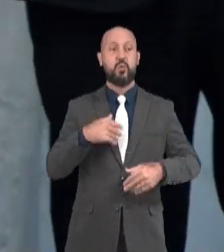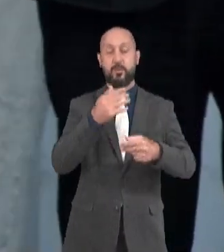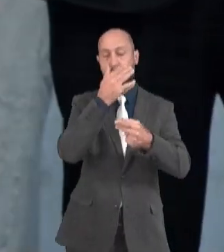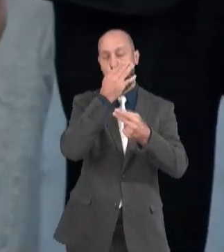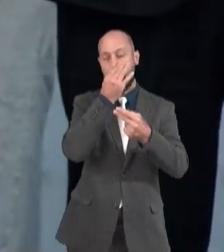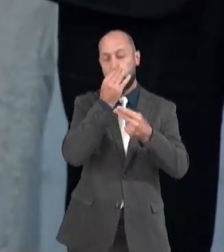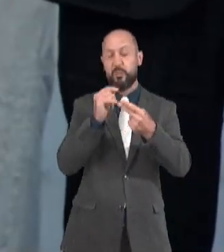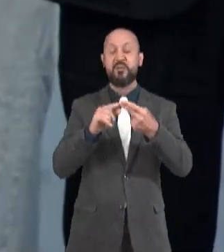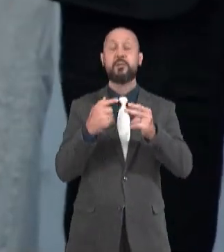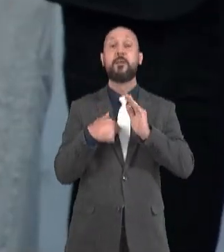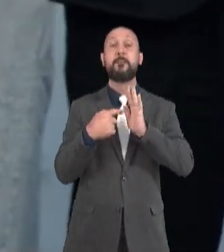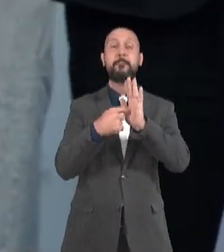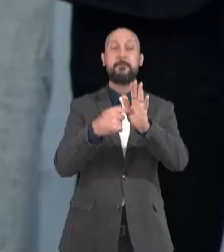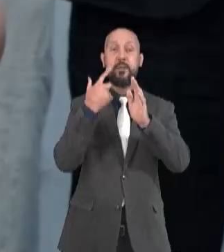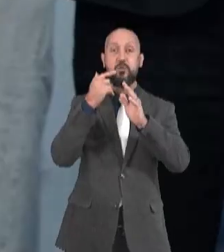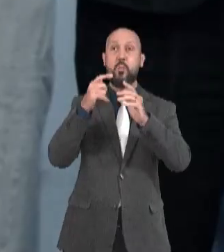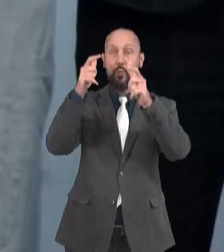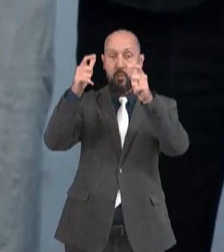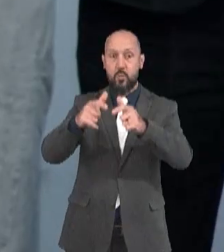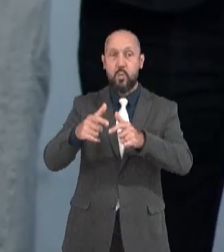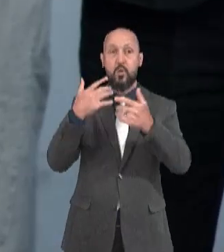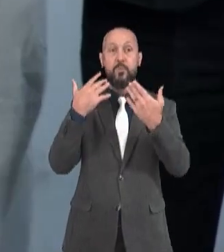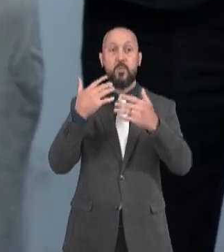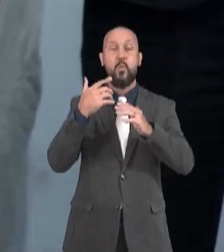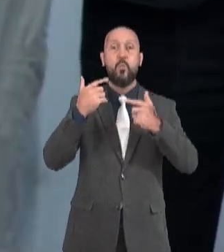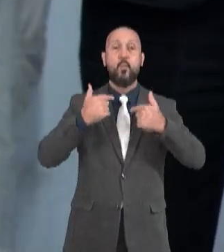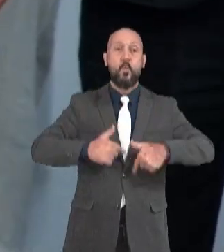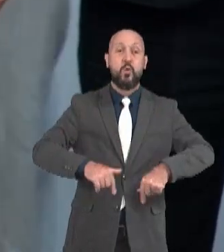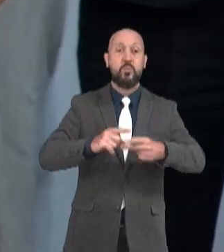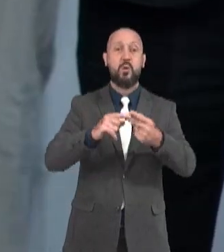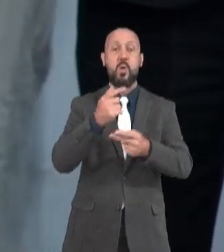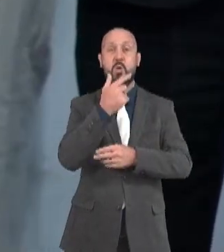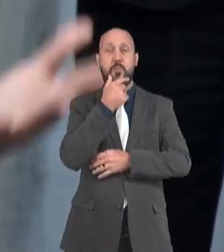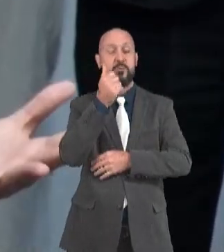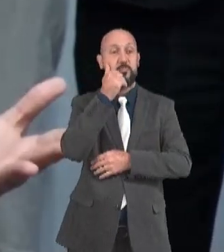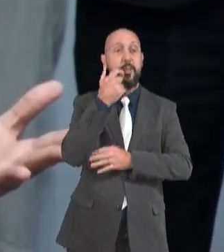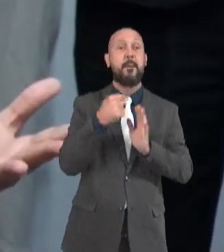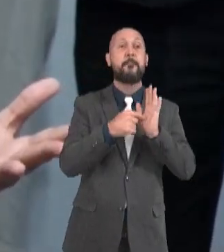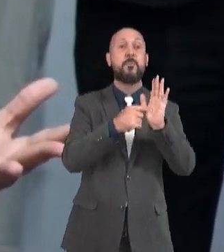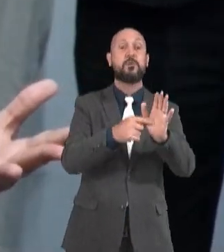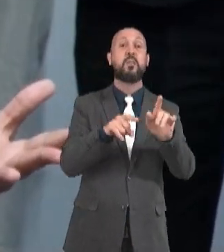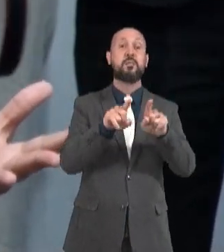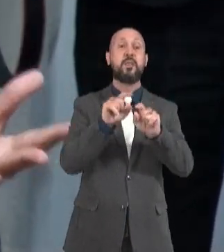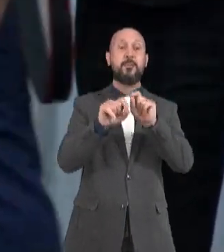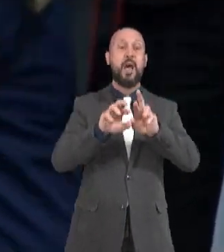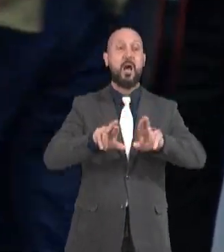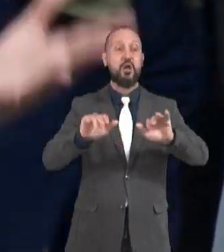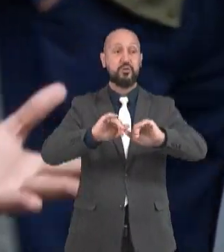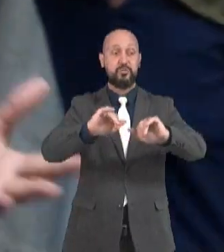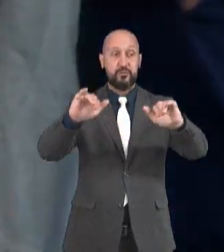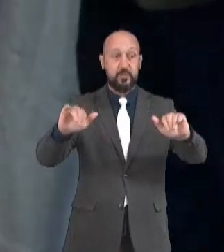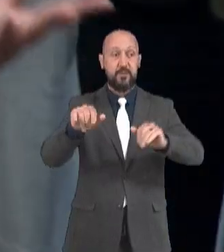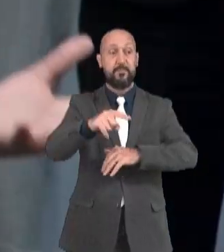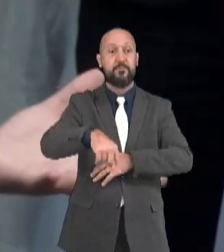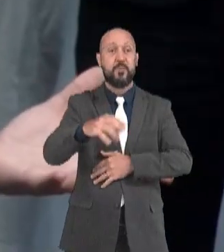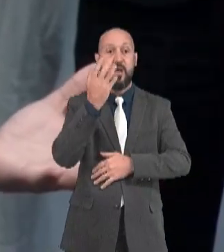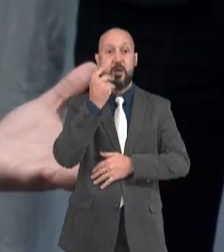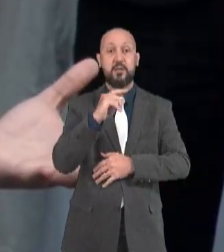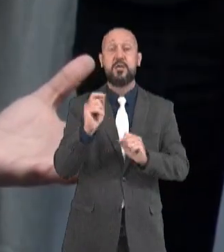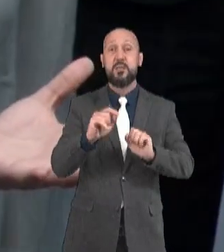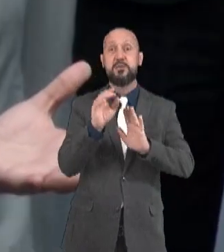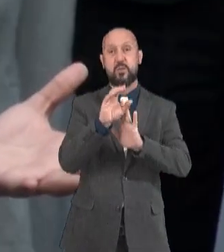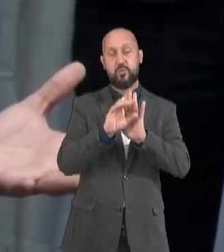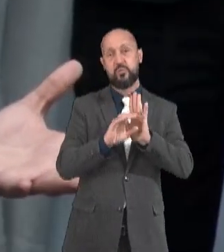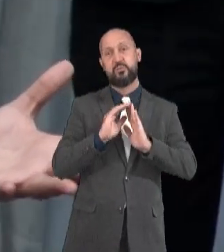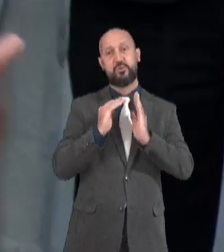têm medo de mostrar um corpo nu de um corpo humano, de um menino, de uma menina, para mostrar, inclusive, as diferenças para as crianças, porque isso é